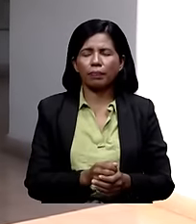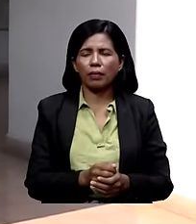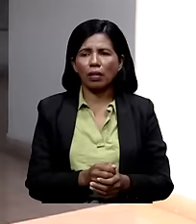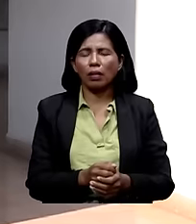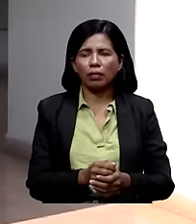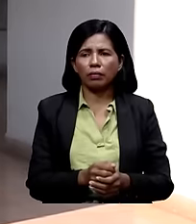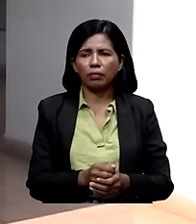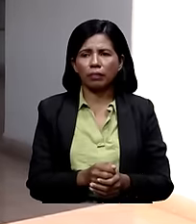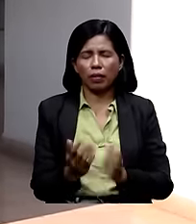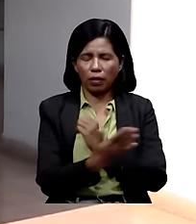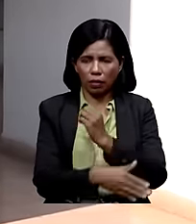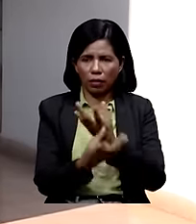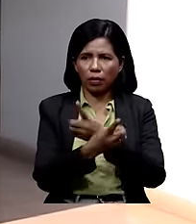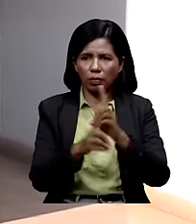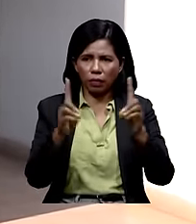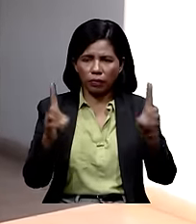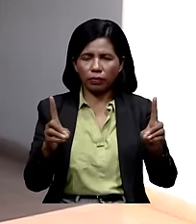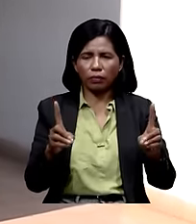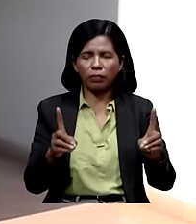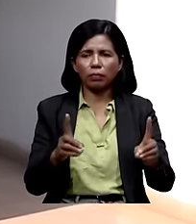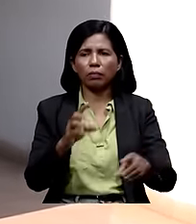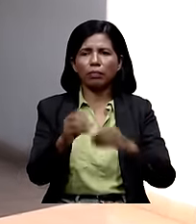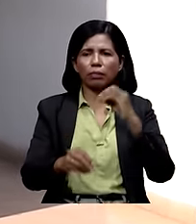demokratik ne be ita ya buat ida